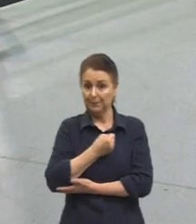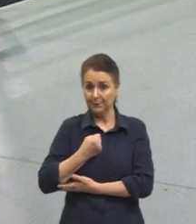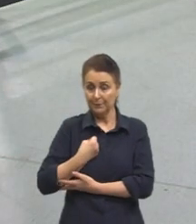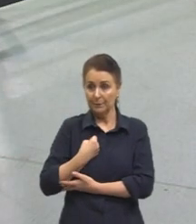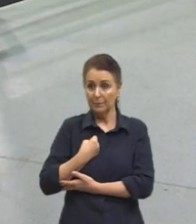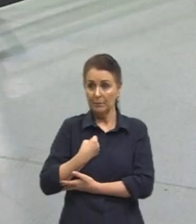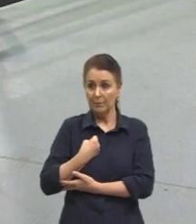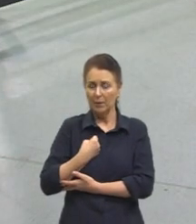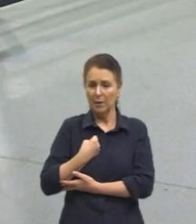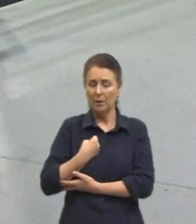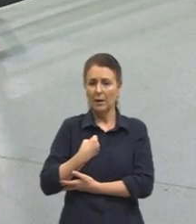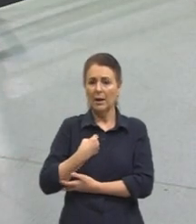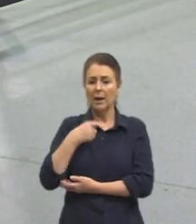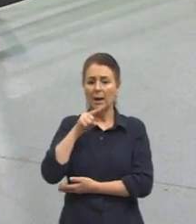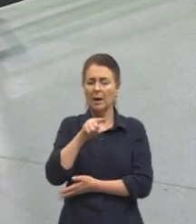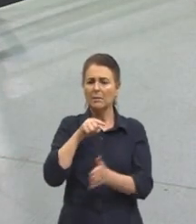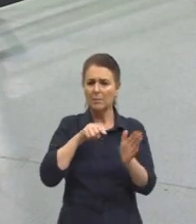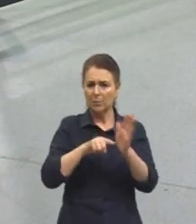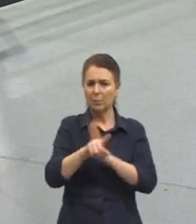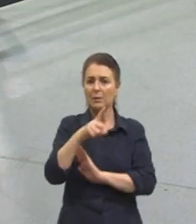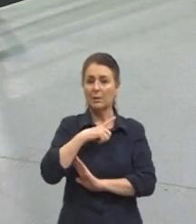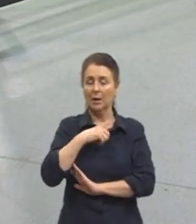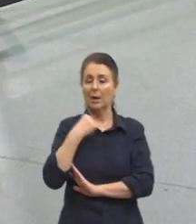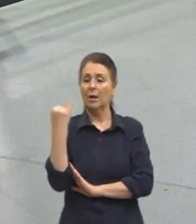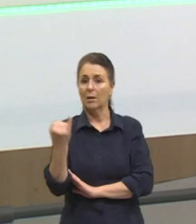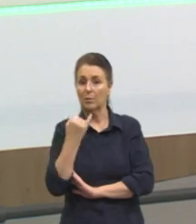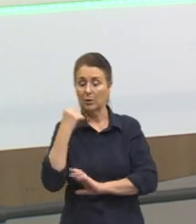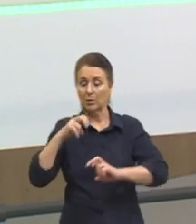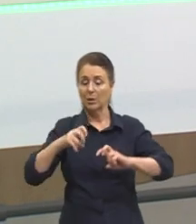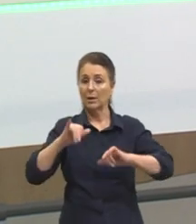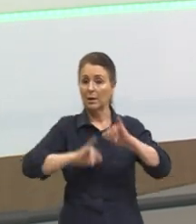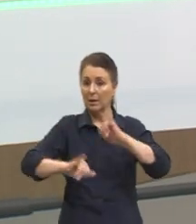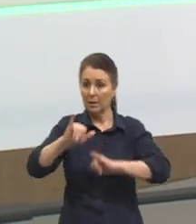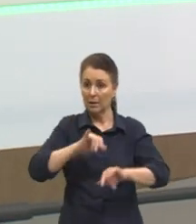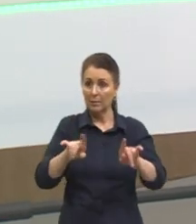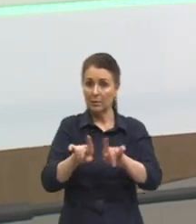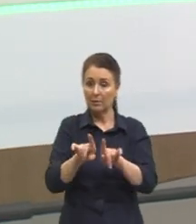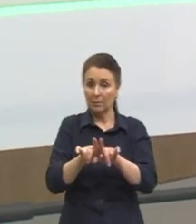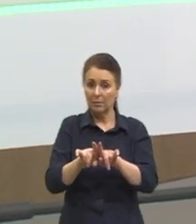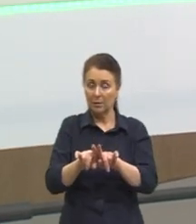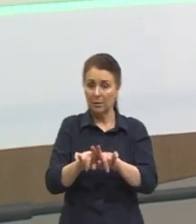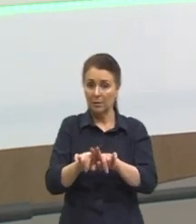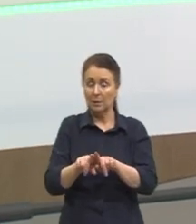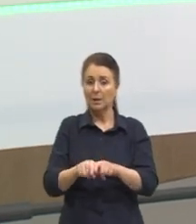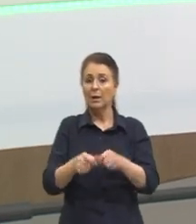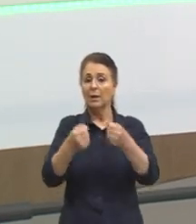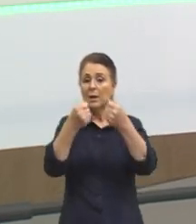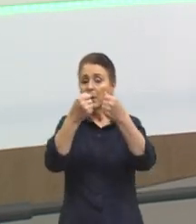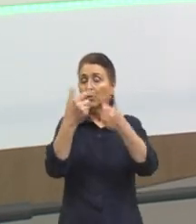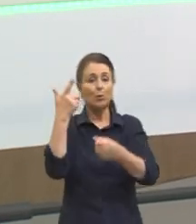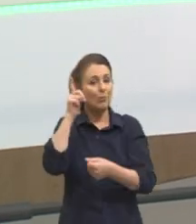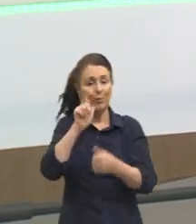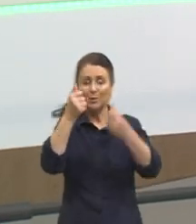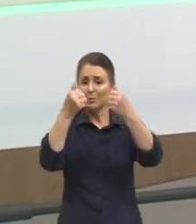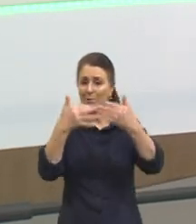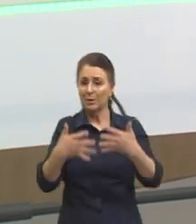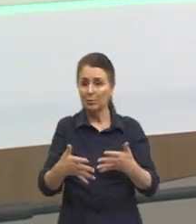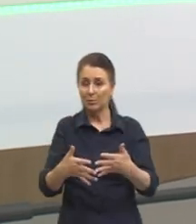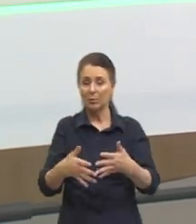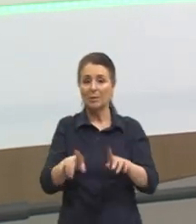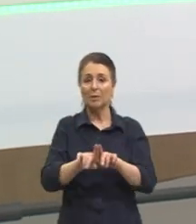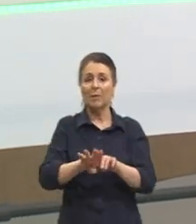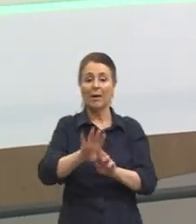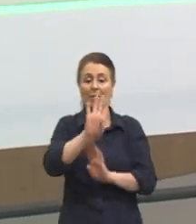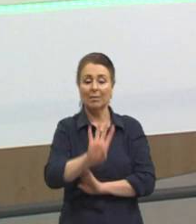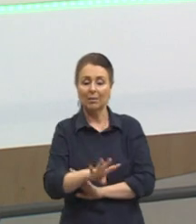parte dessa questão que é importante e que na Química até trouxe mas não vai dar tempo de eu falar das outras questões é a tabela